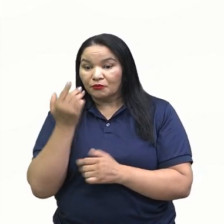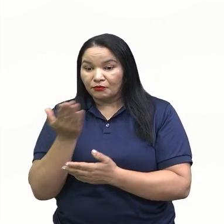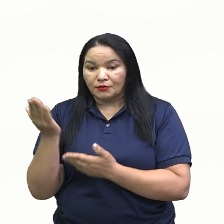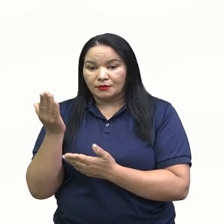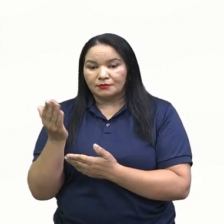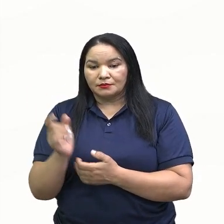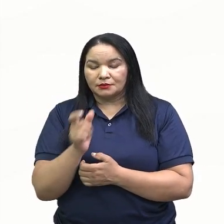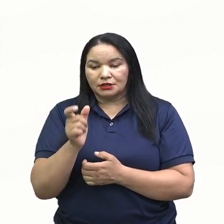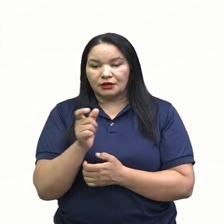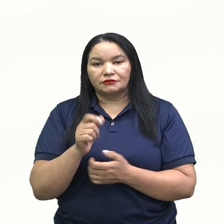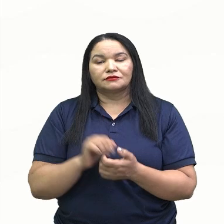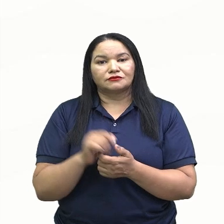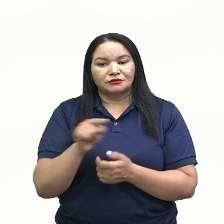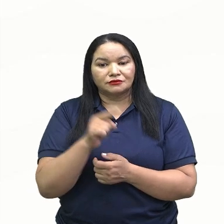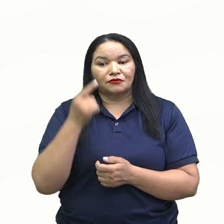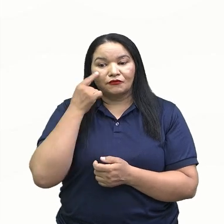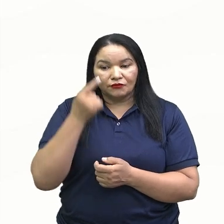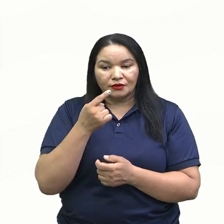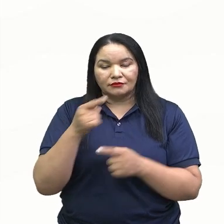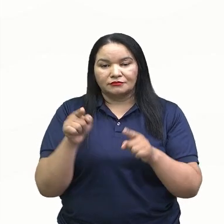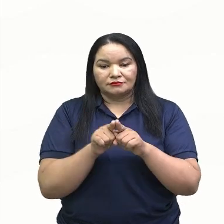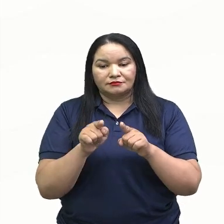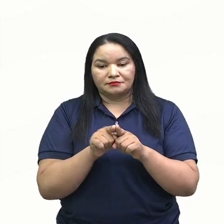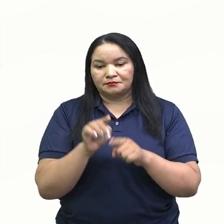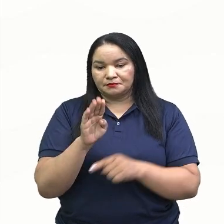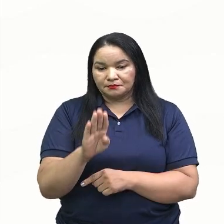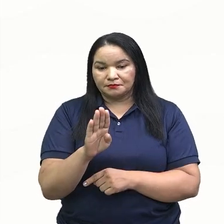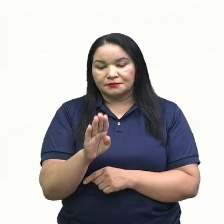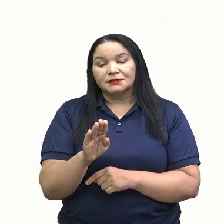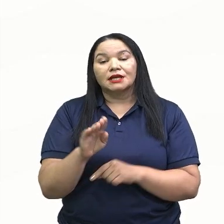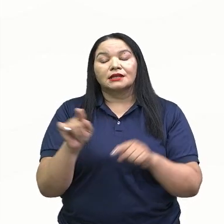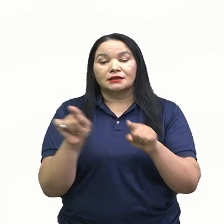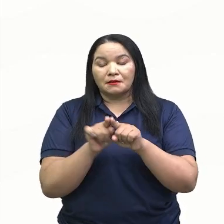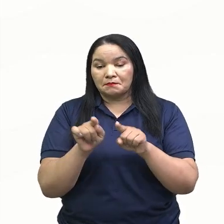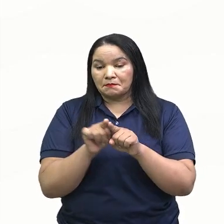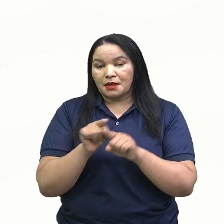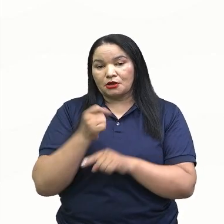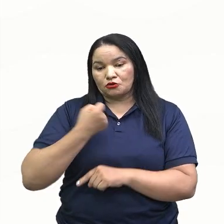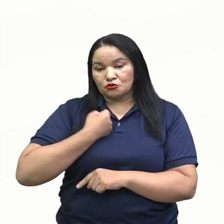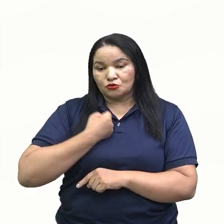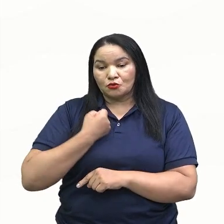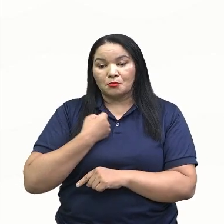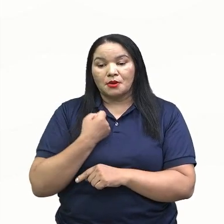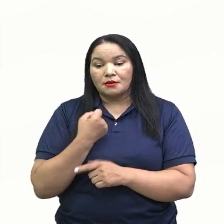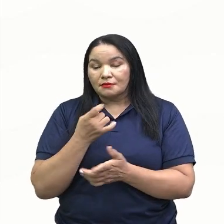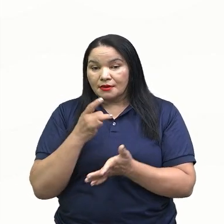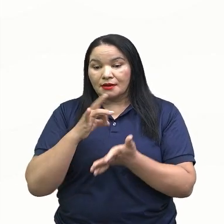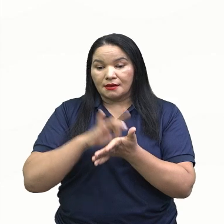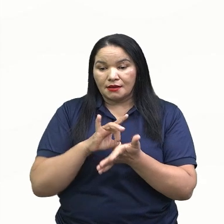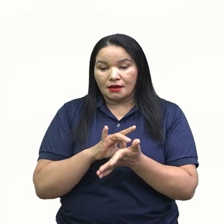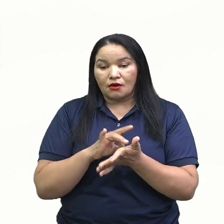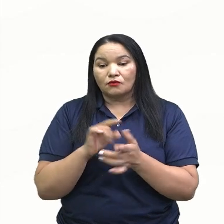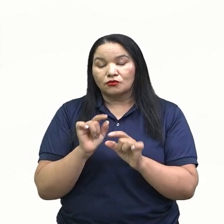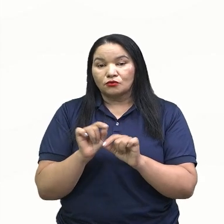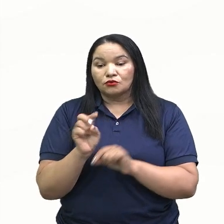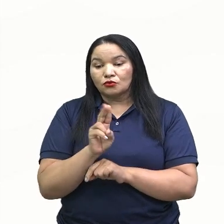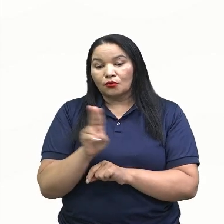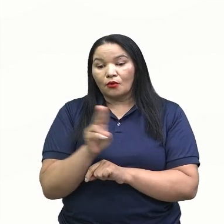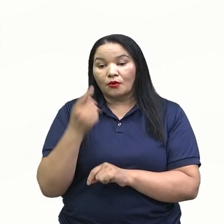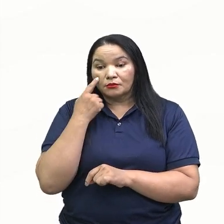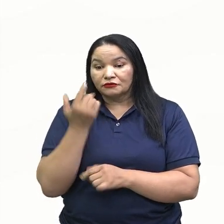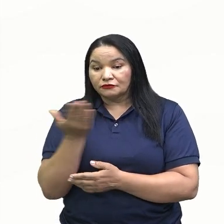você visualiza aí, é o b, tudo bem? Que também é um número real, e ele é chamado de